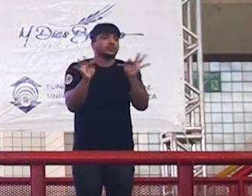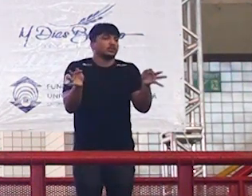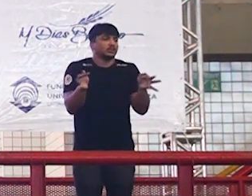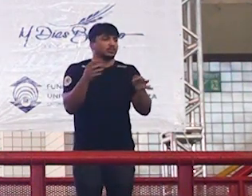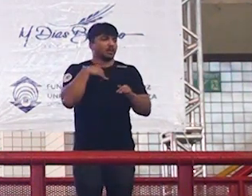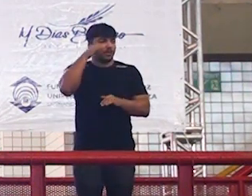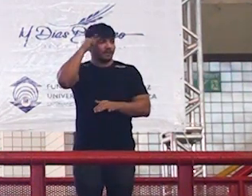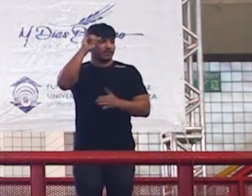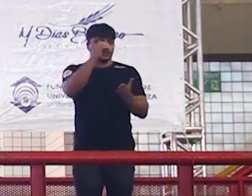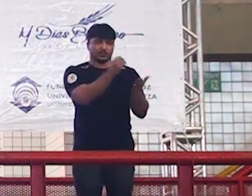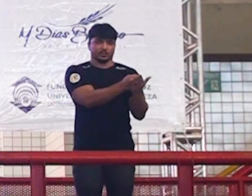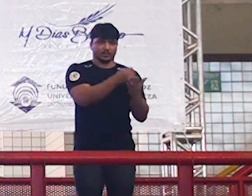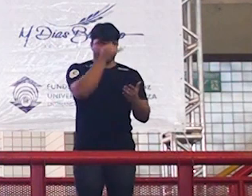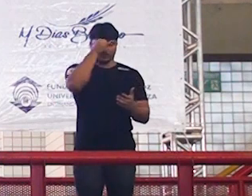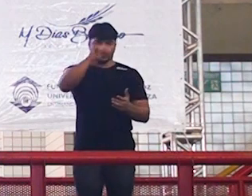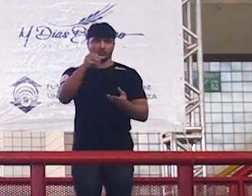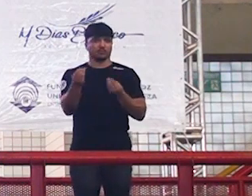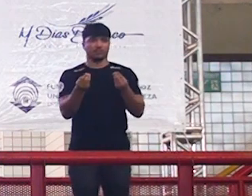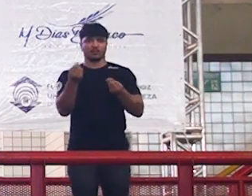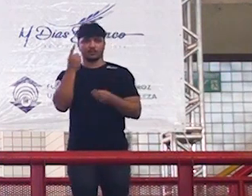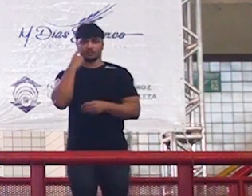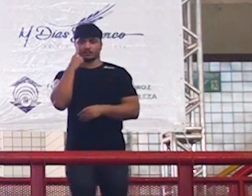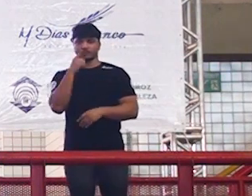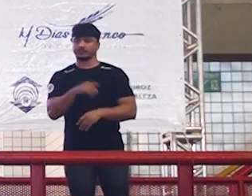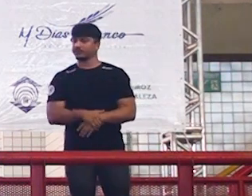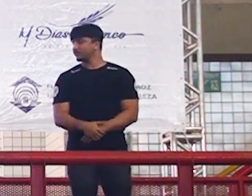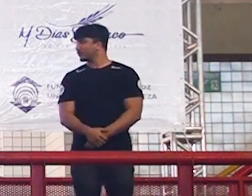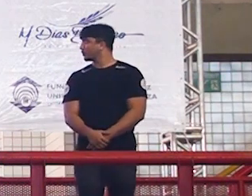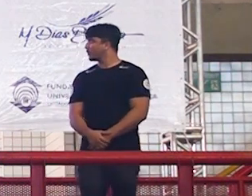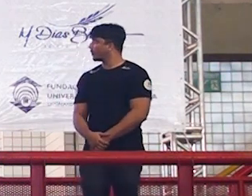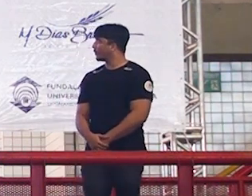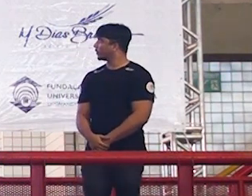nem tangenciar mais não. Olha a dica, ó.